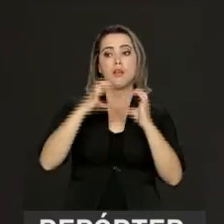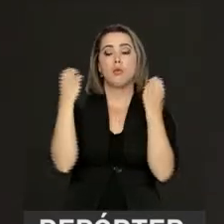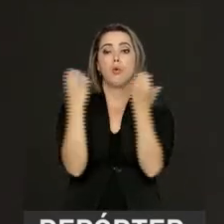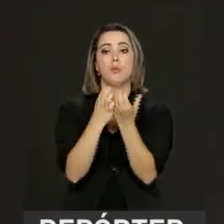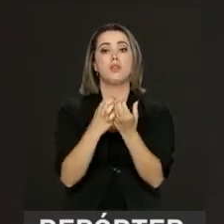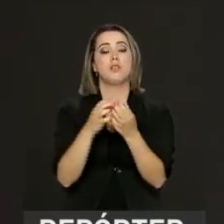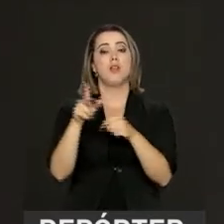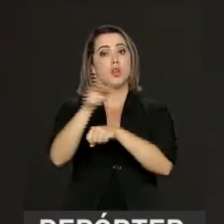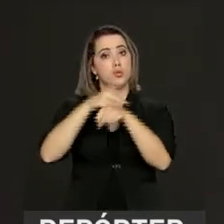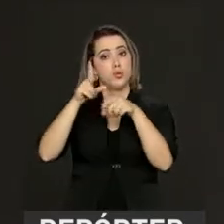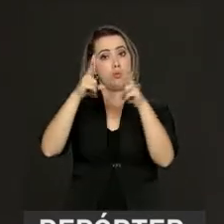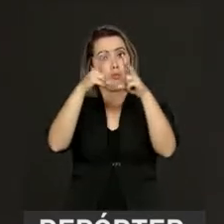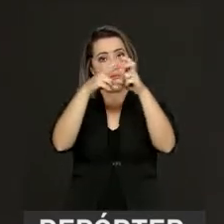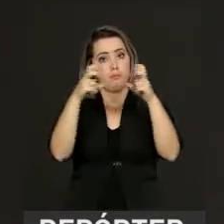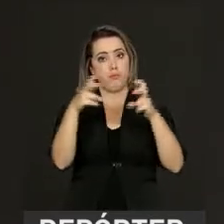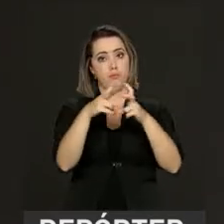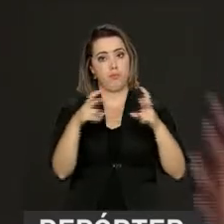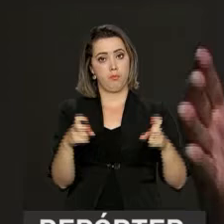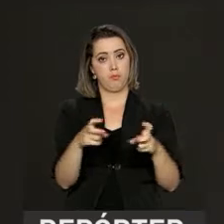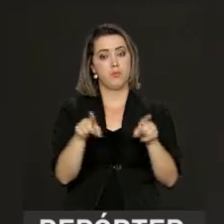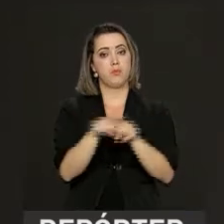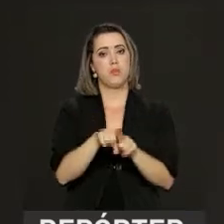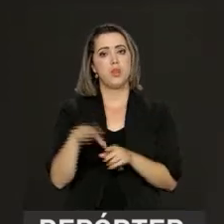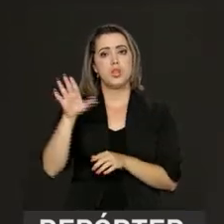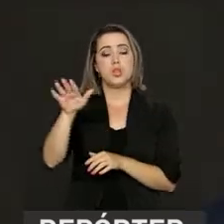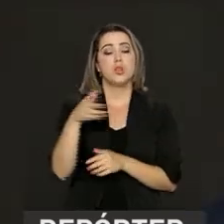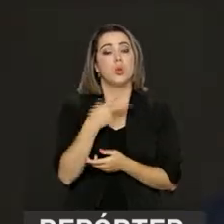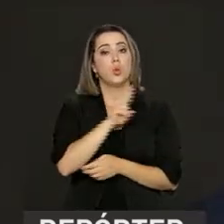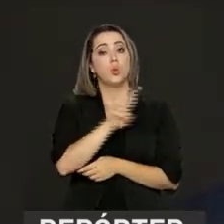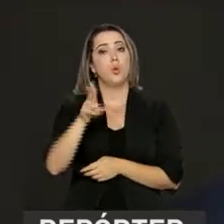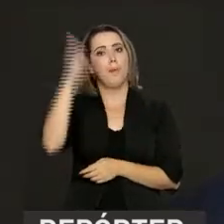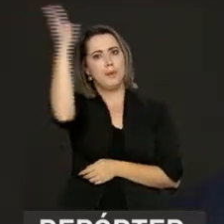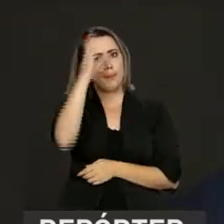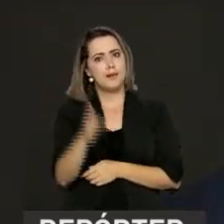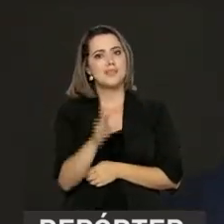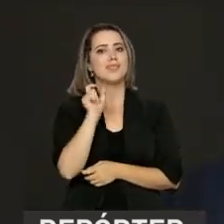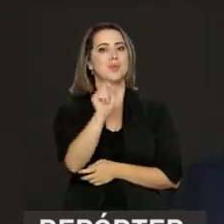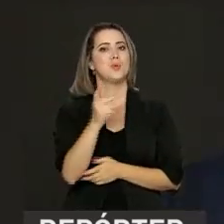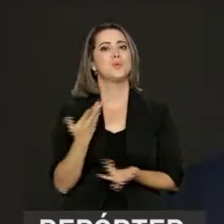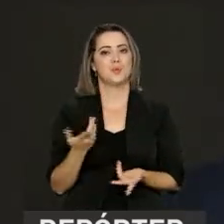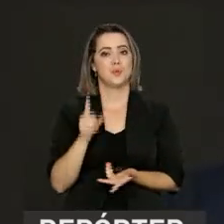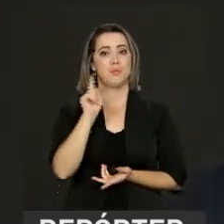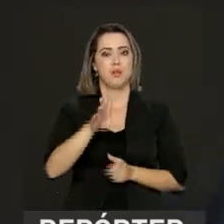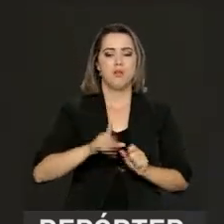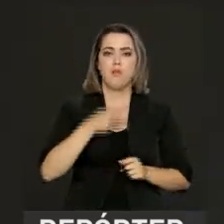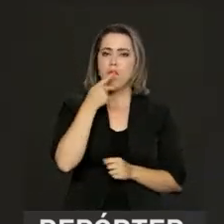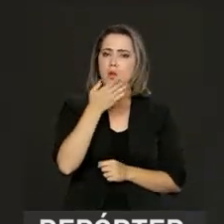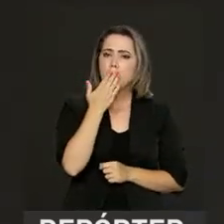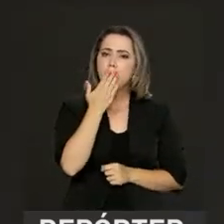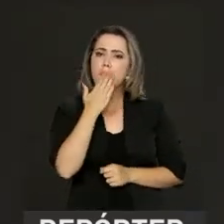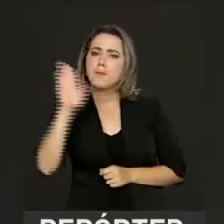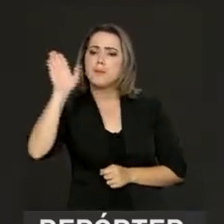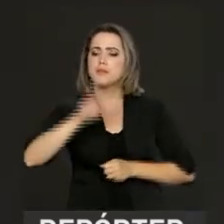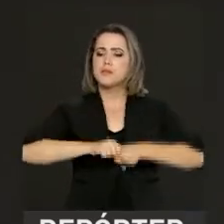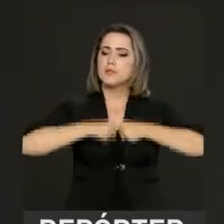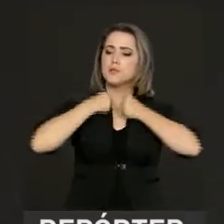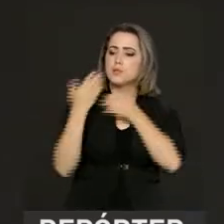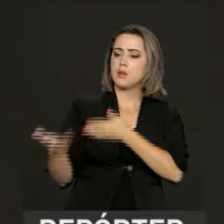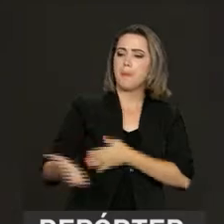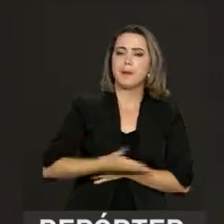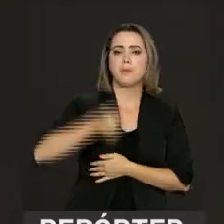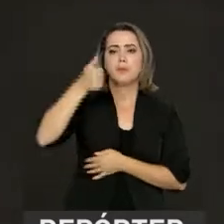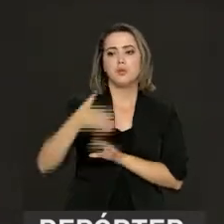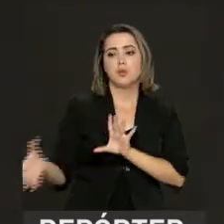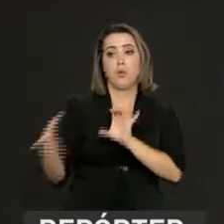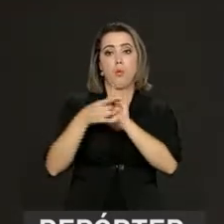uma obra coletiva chamada brasil michel temer prometeu se esforçar para aumentar os negócios entre o mercosul